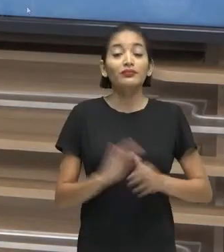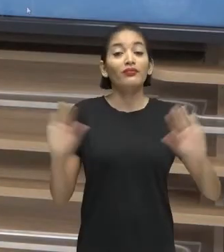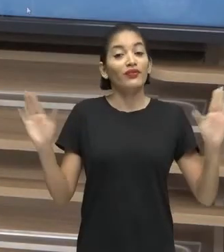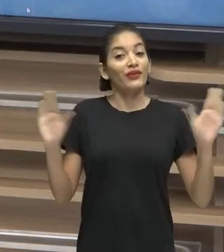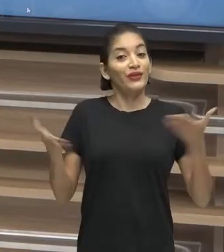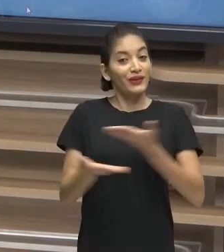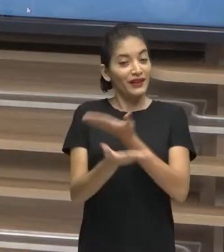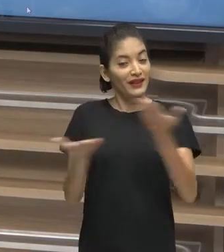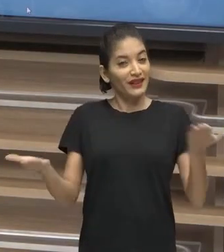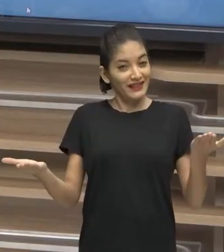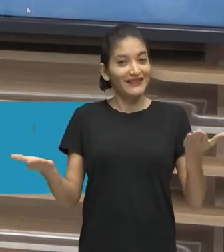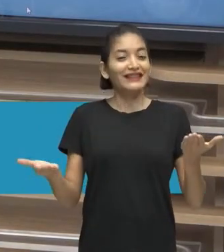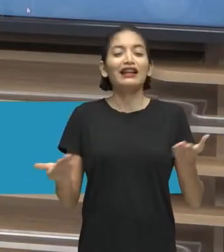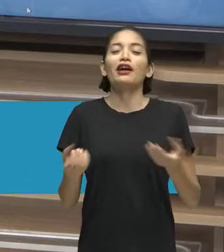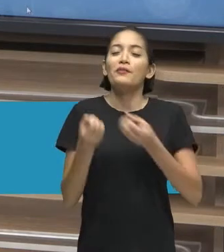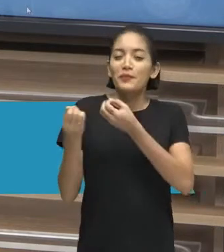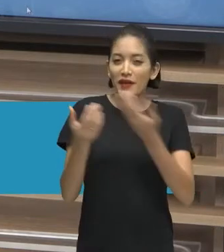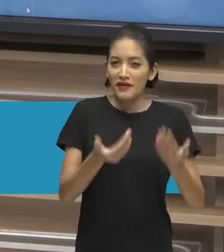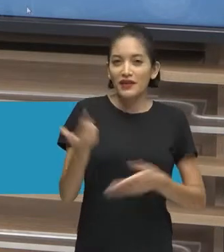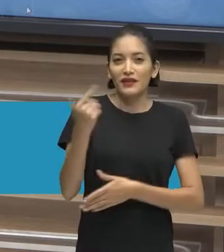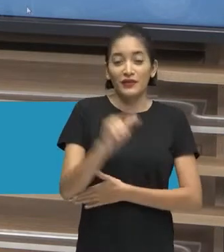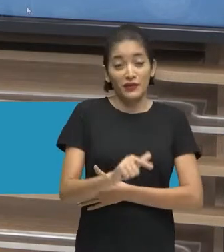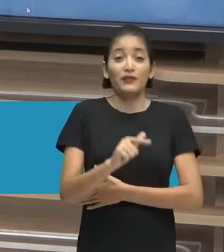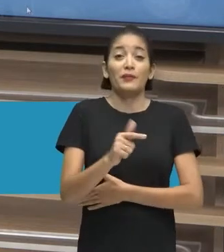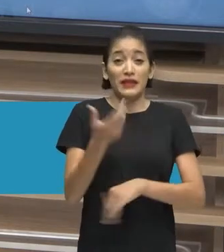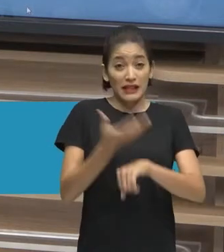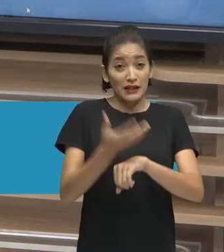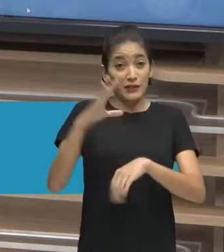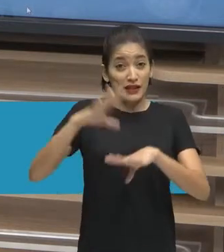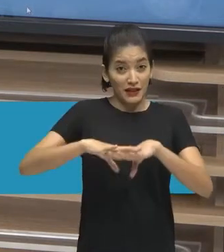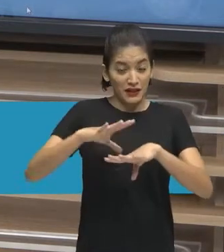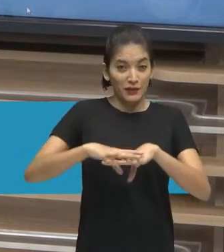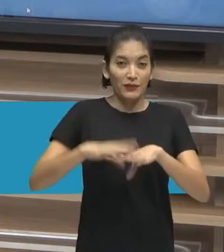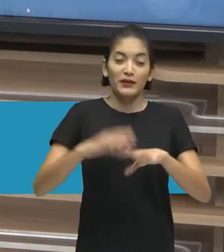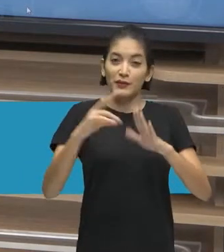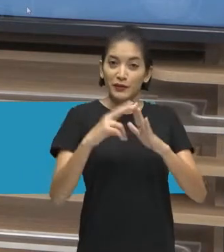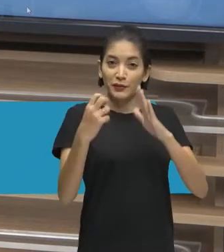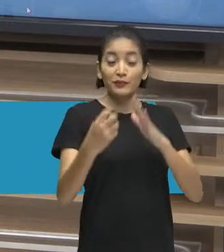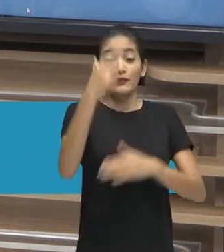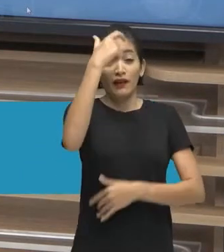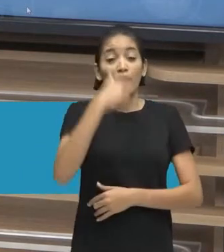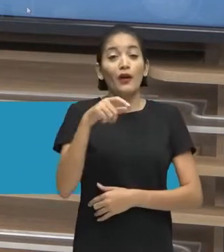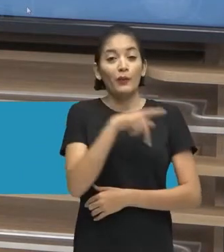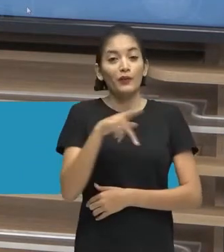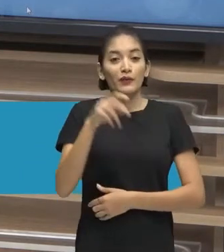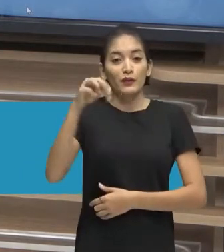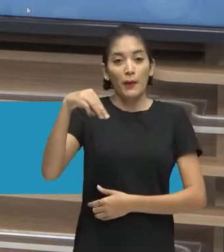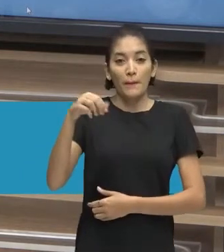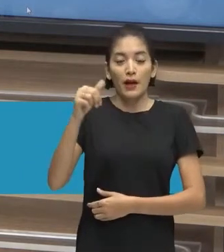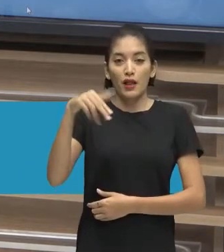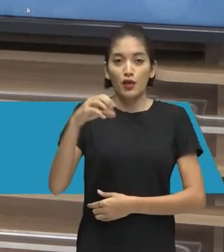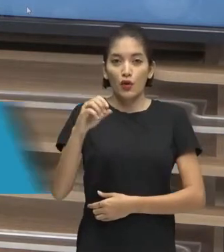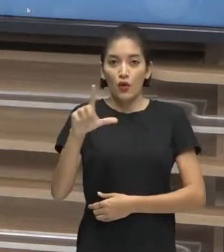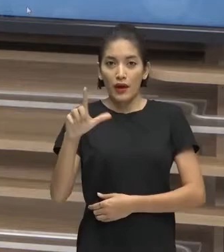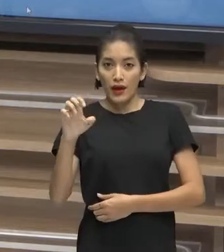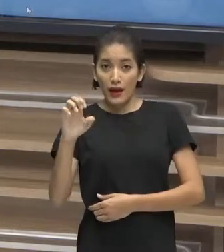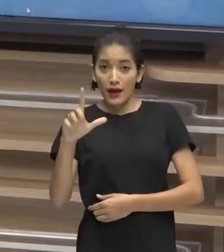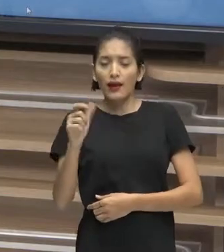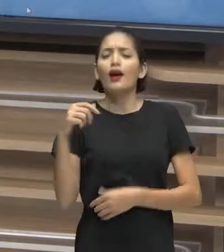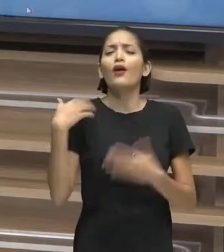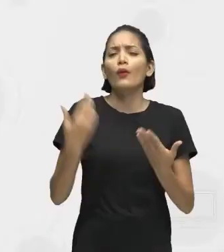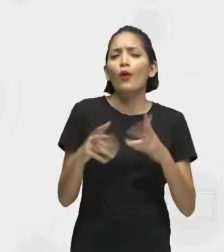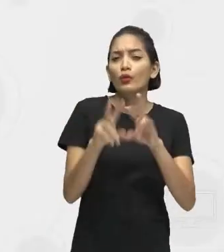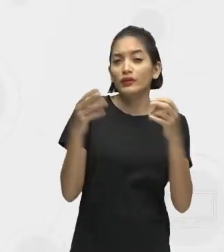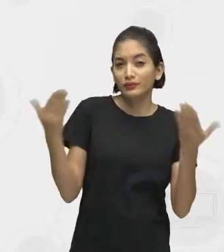Olá a todos, sejam bem-vindos a mais uma aula de matemática do nosso Aula em Casa. Eu sou a professora Manuela. Vamos ver qual é o tema da nossa aula